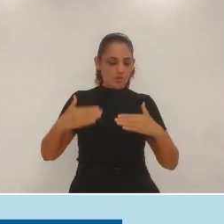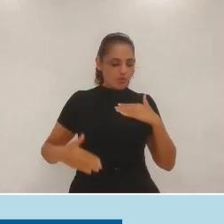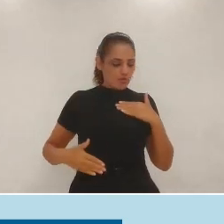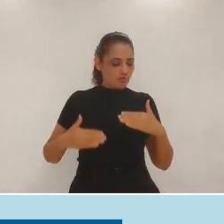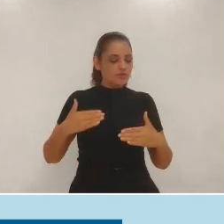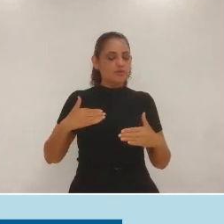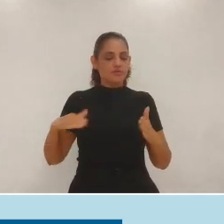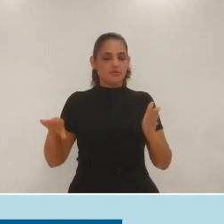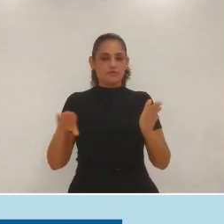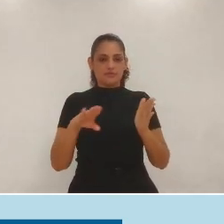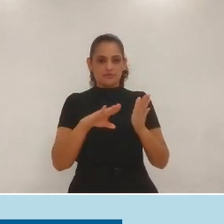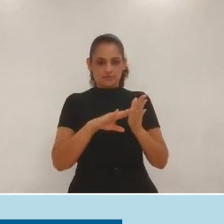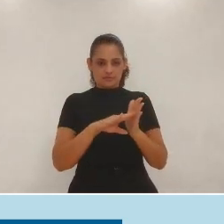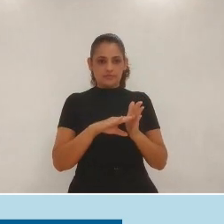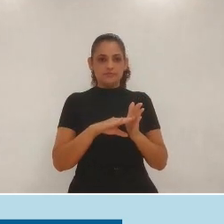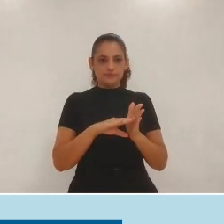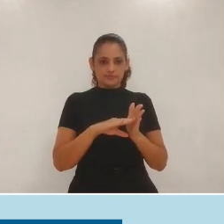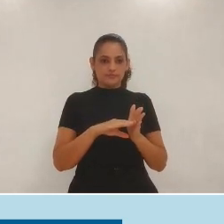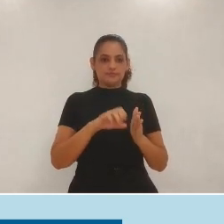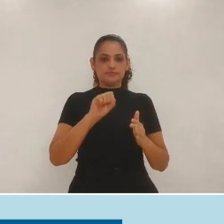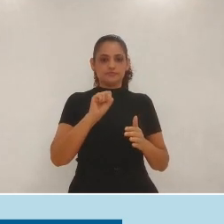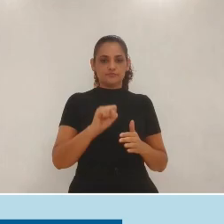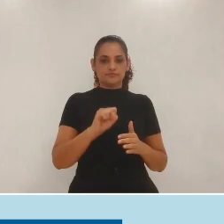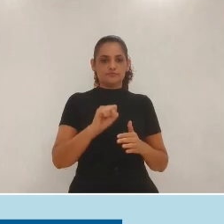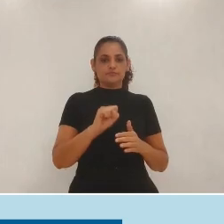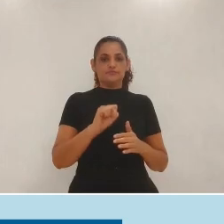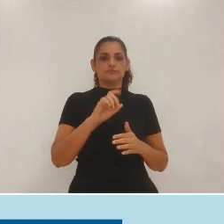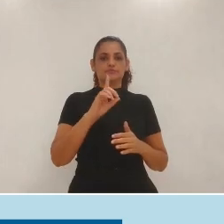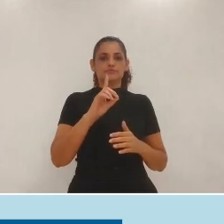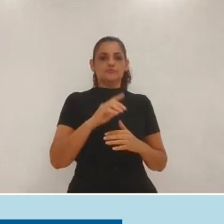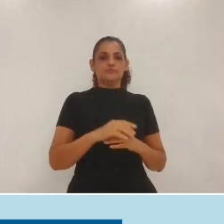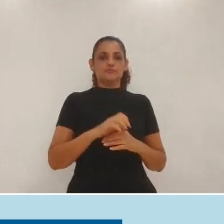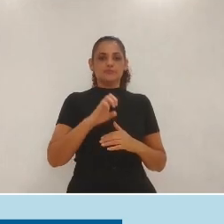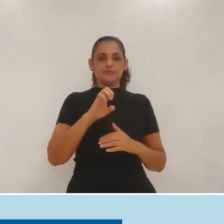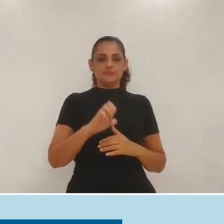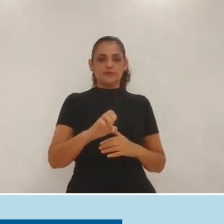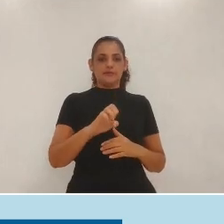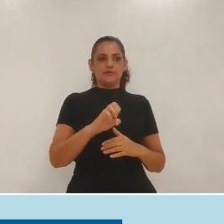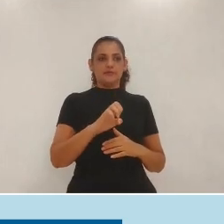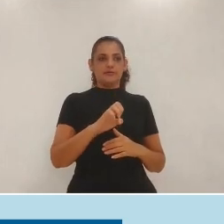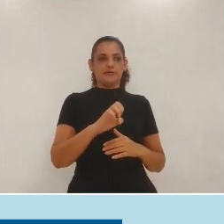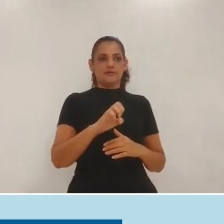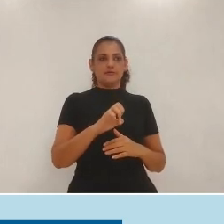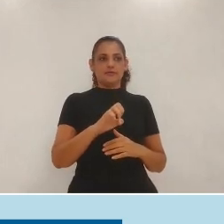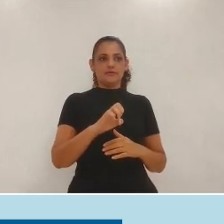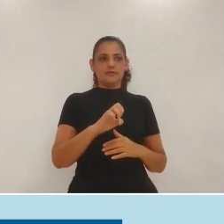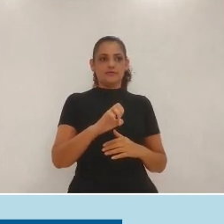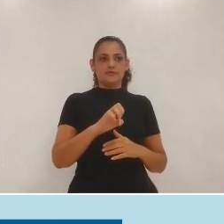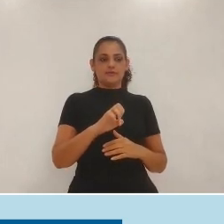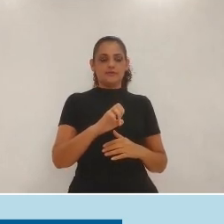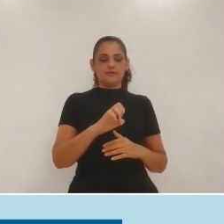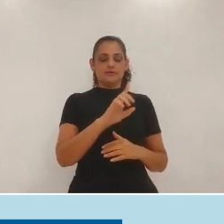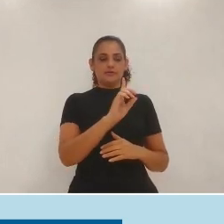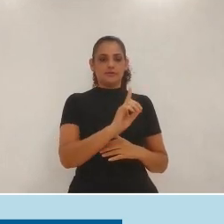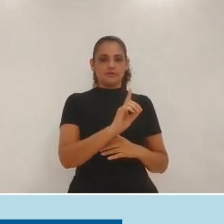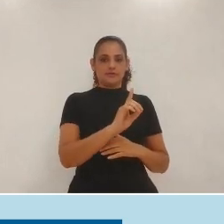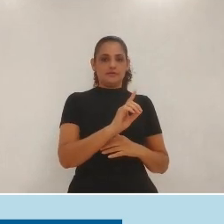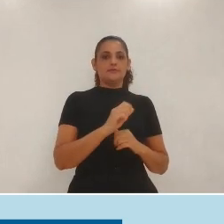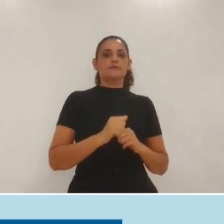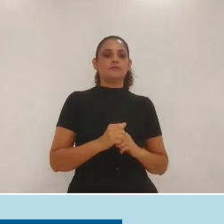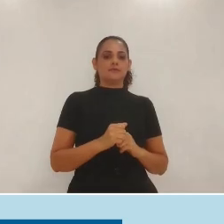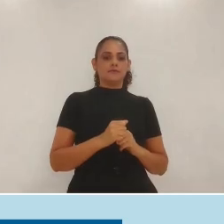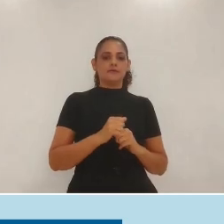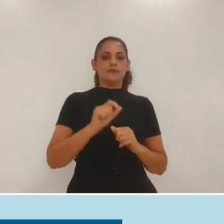de síndrome de Ehlers-Danlos. O diagnóstico da síndrome de Ehlers-Danlos é clínico,